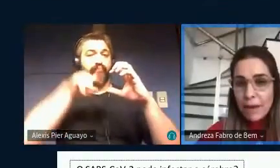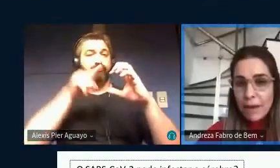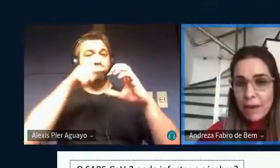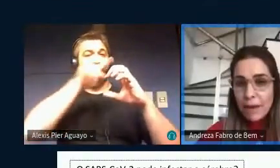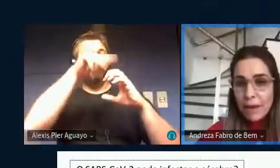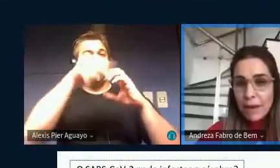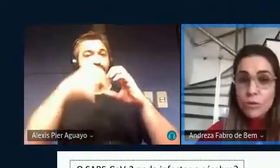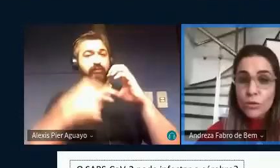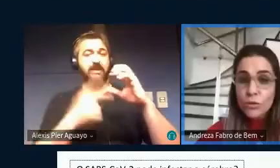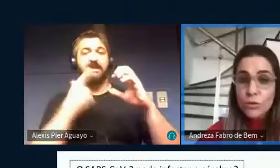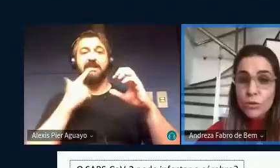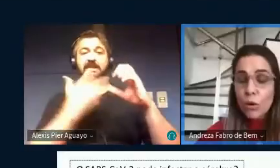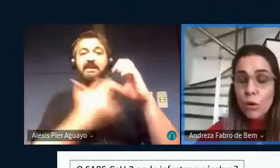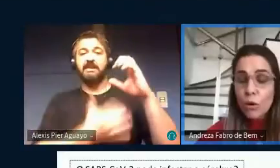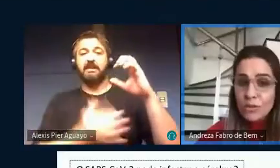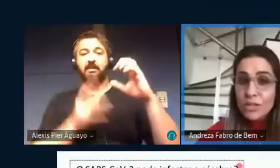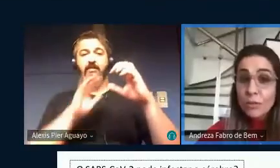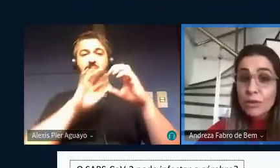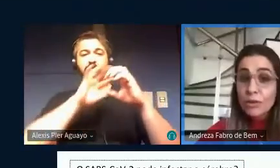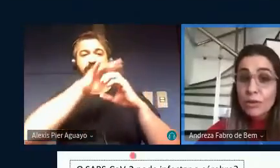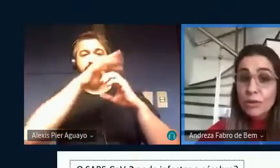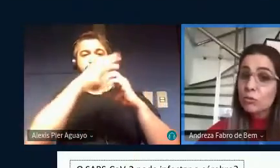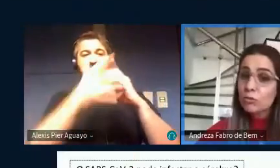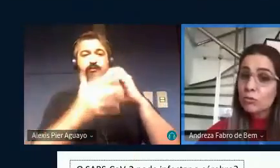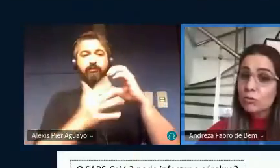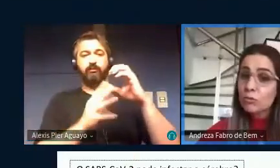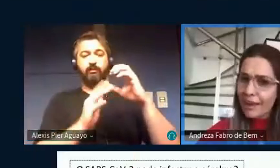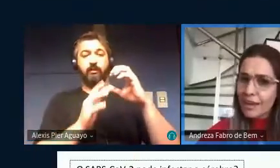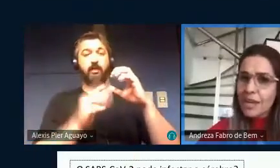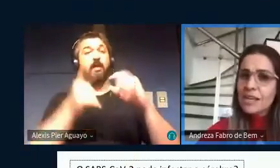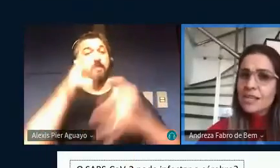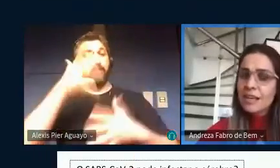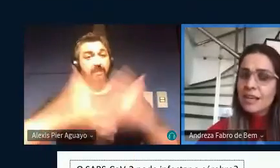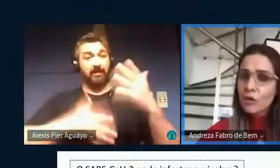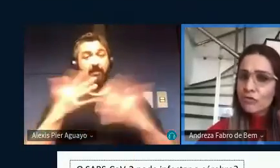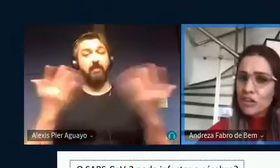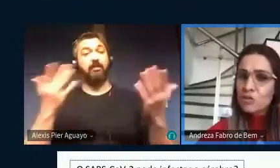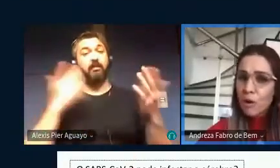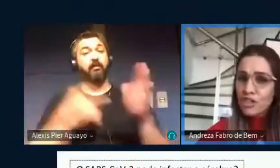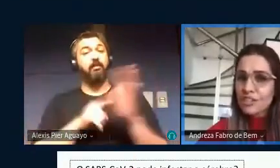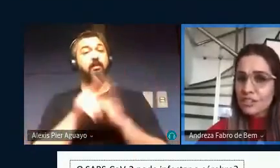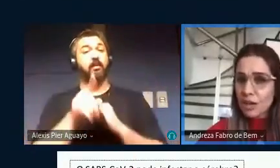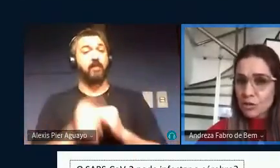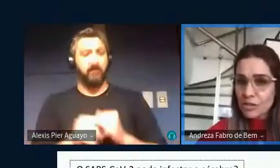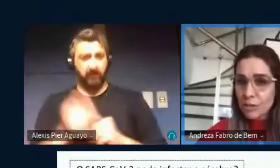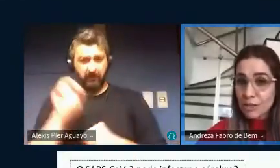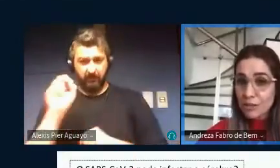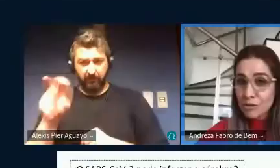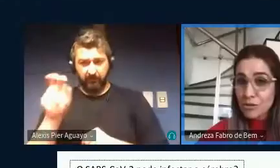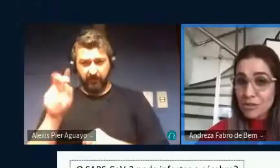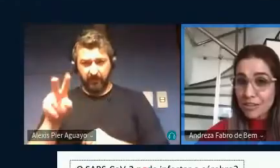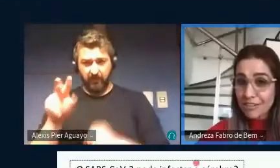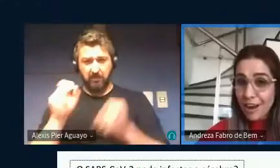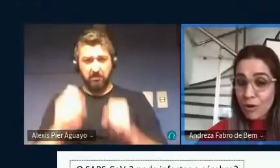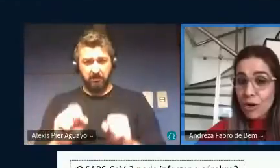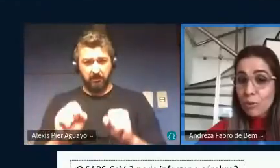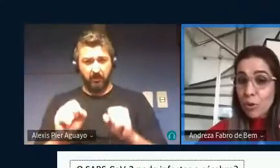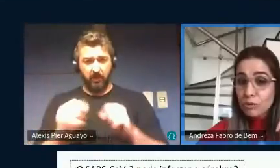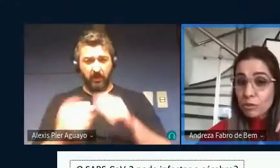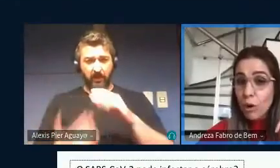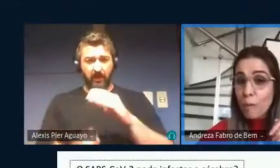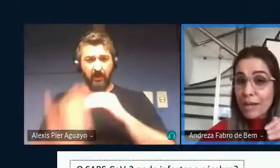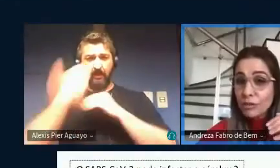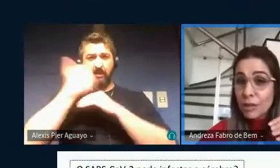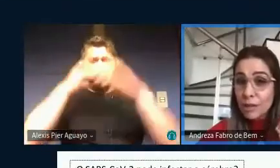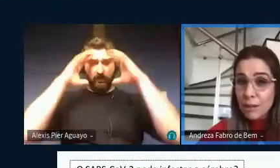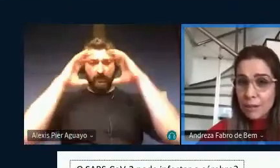as endotélio dos vasos estão comprometidos. Então, a nossa pergunta é: será que o vírus pode acessar o sistema nervoso central por conta